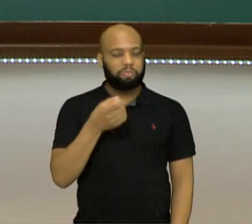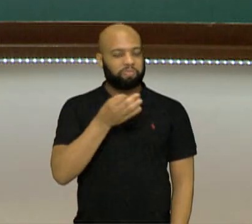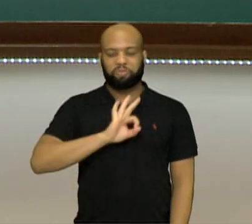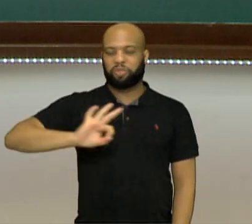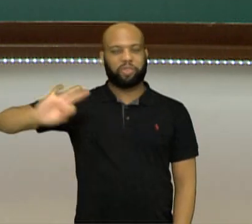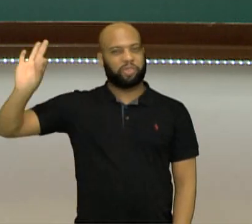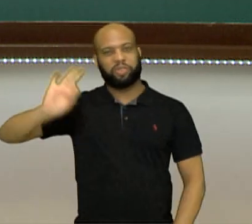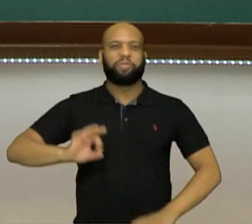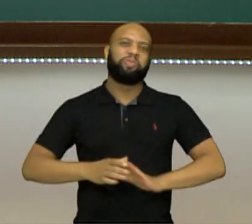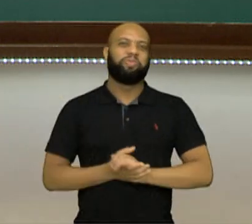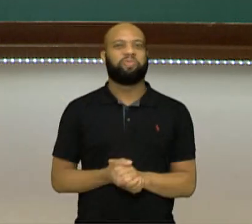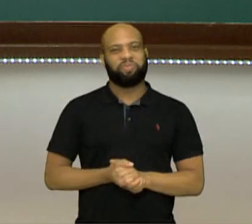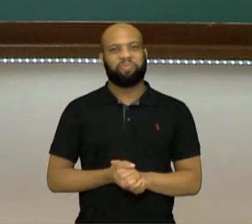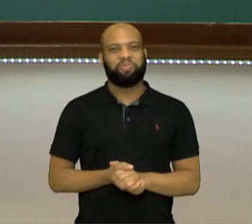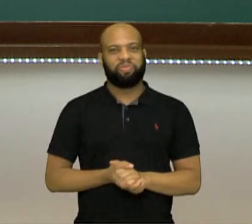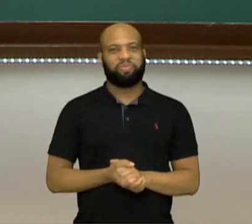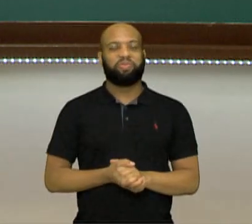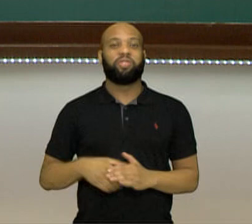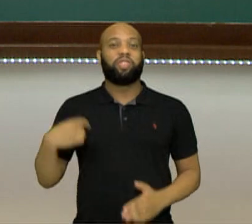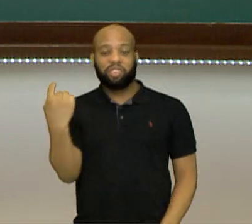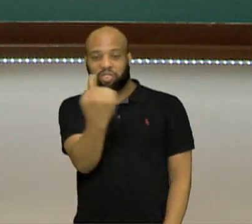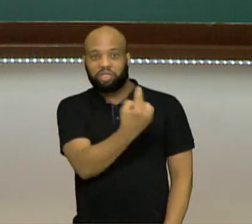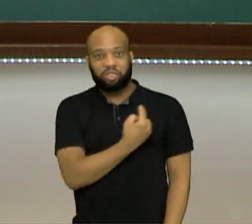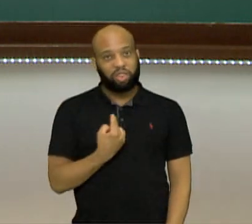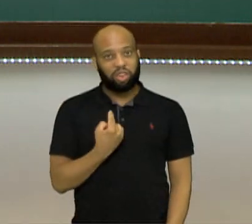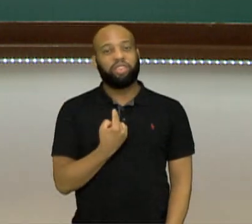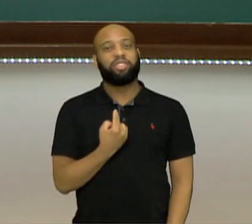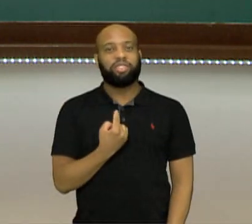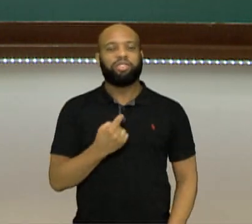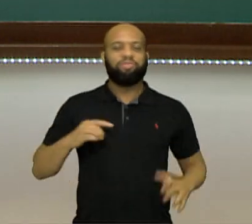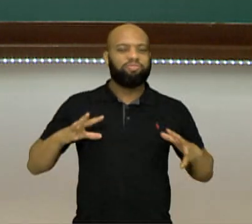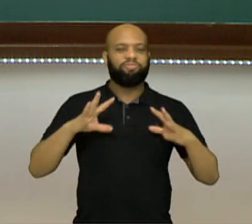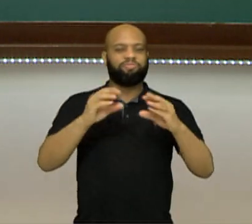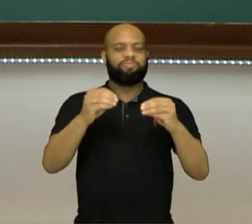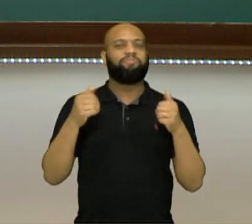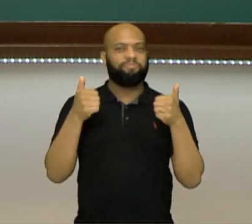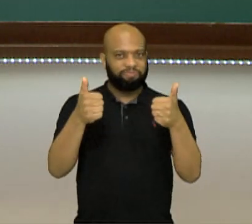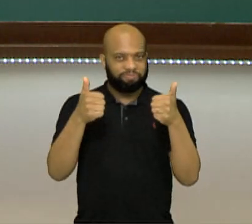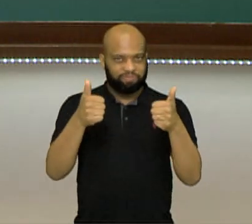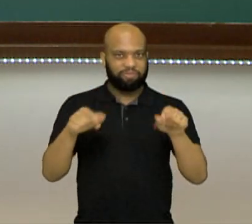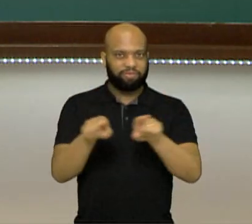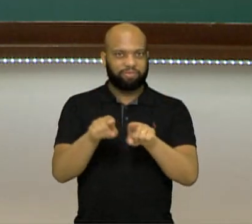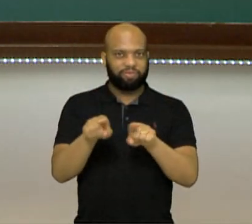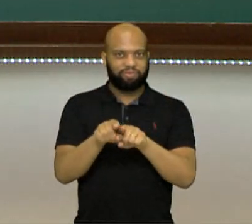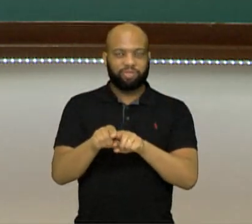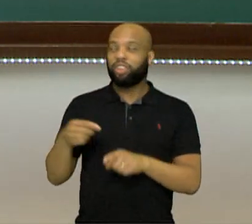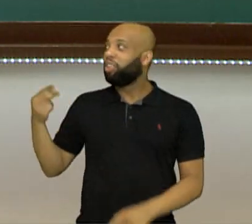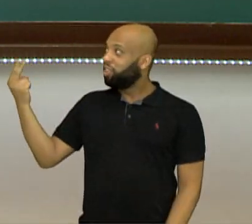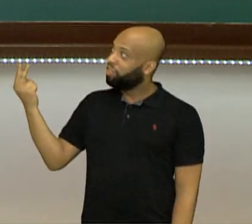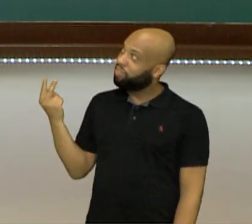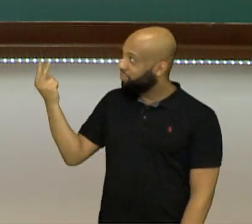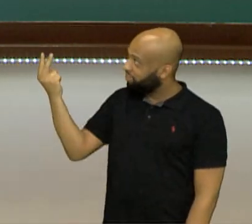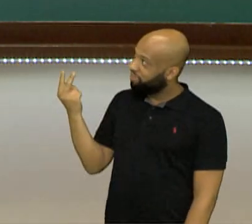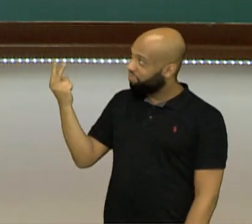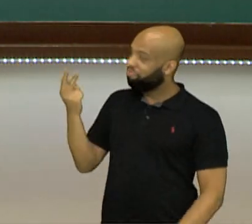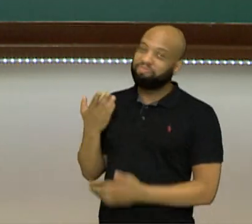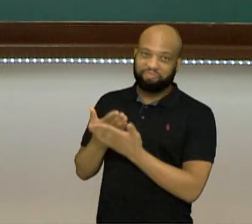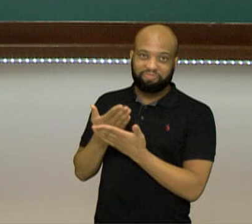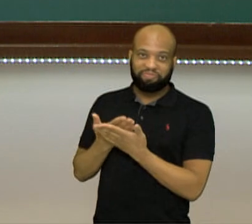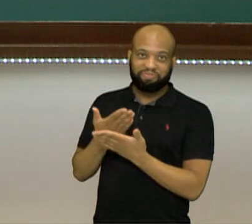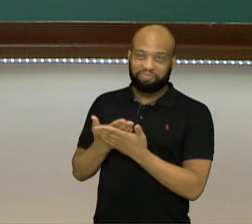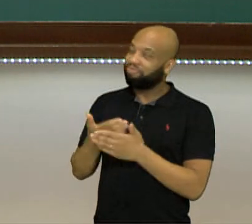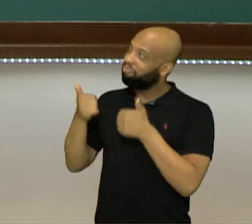ótimo! Nós aqui estamos todos bem, né? Olha, estamos hoje aqui na nossa